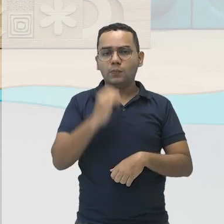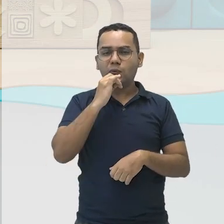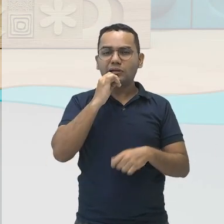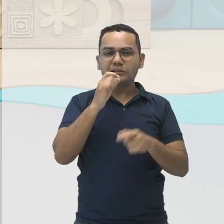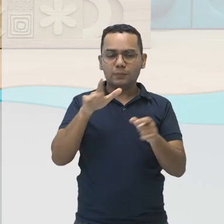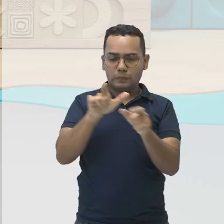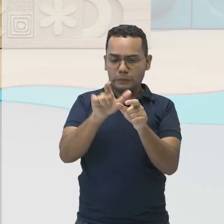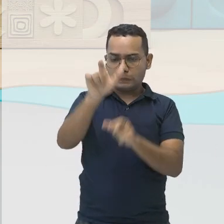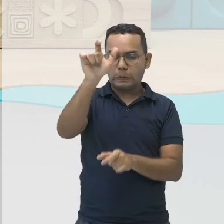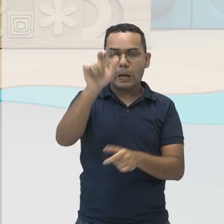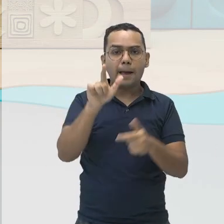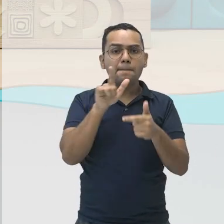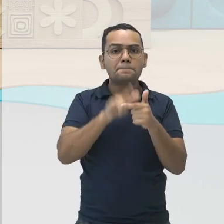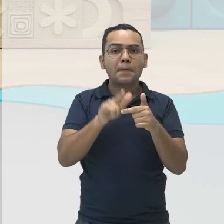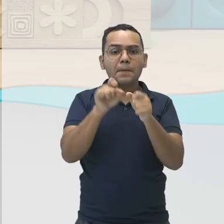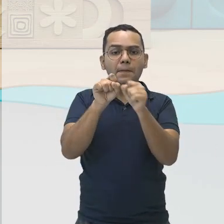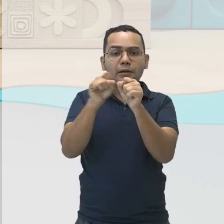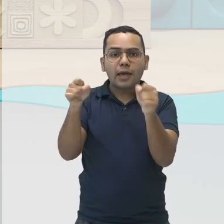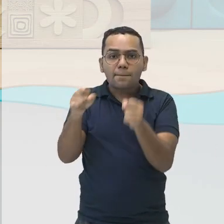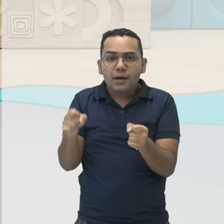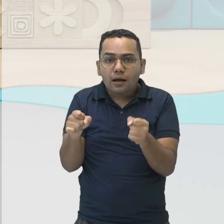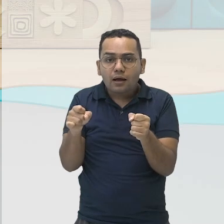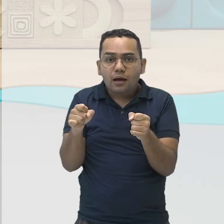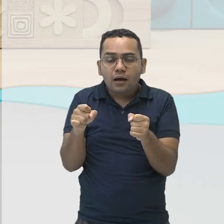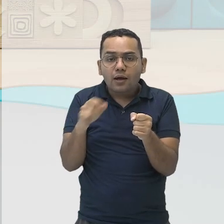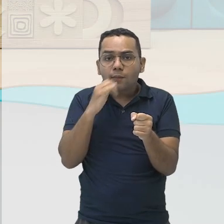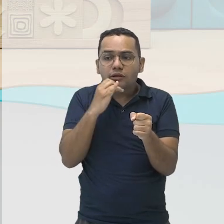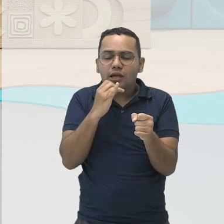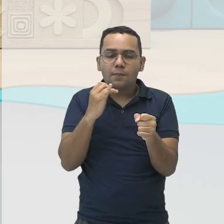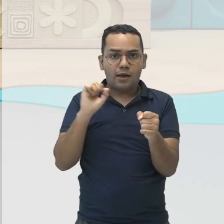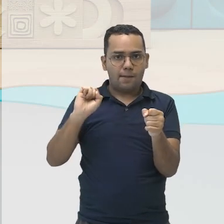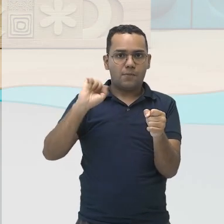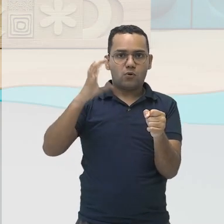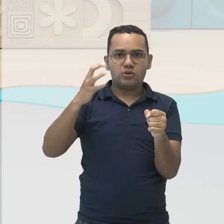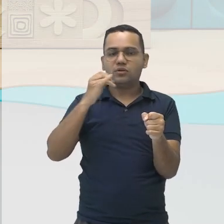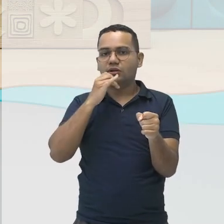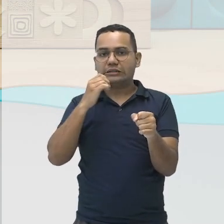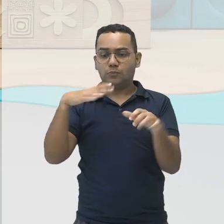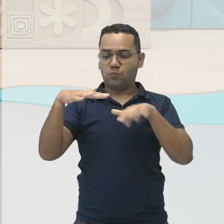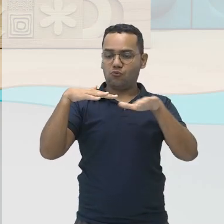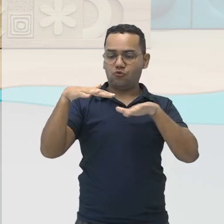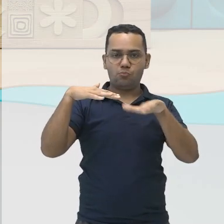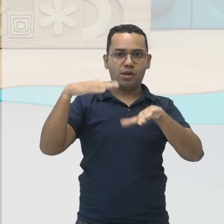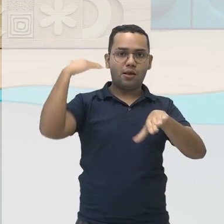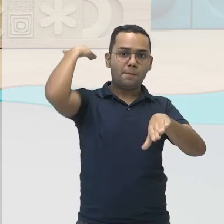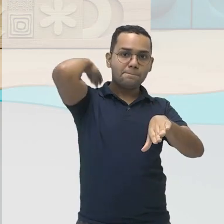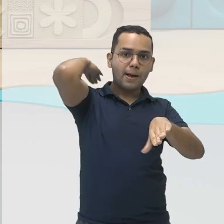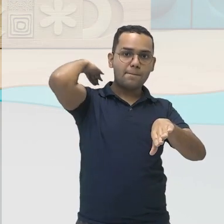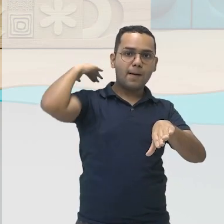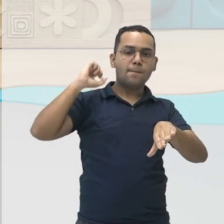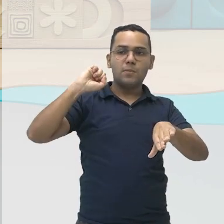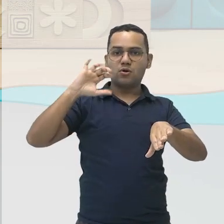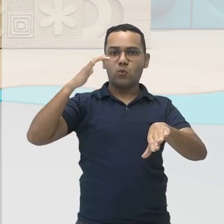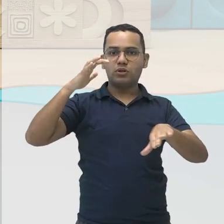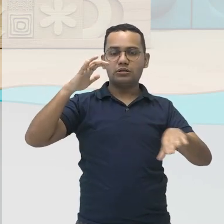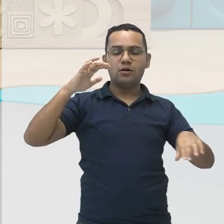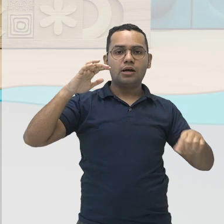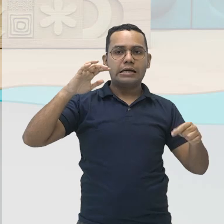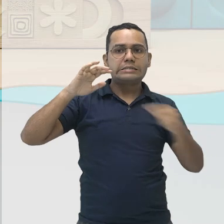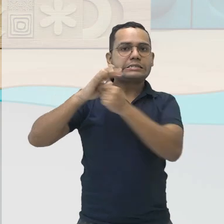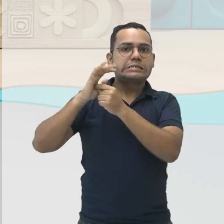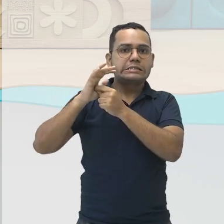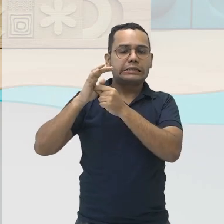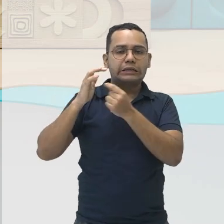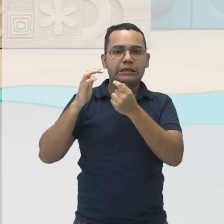movimenta a vítima e essa costela ela perfura o pulmão. Olha aí o chamado segundo trauma acontecendo, justamente porque essa manobra